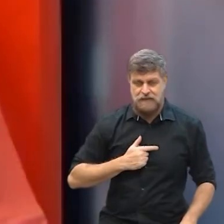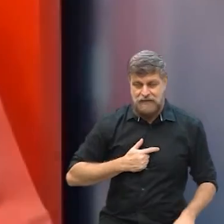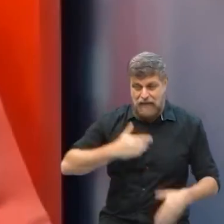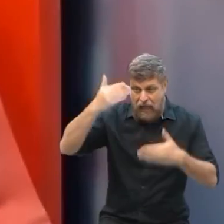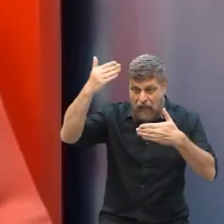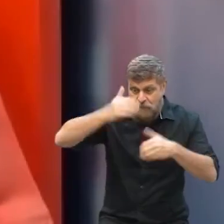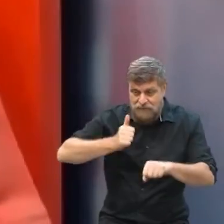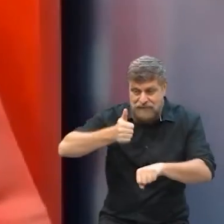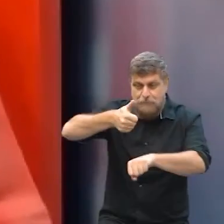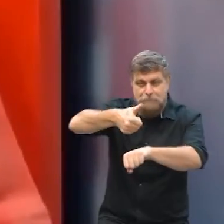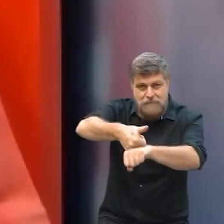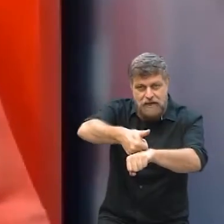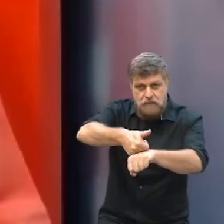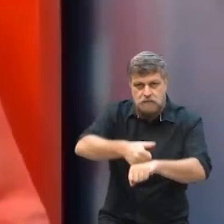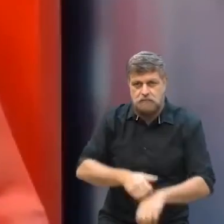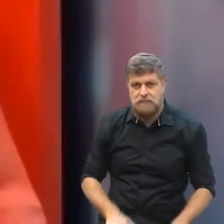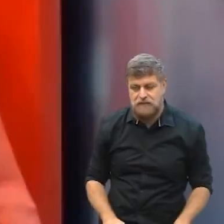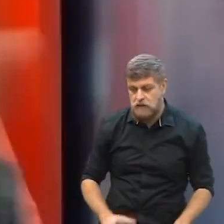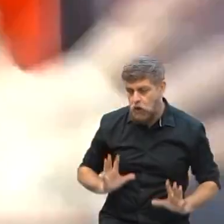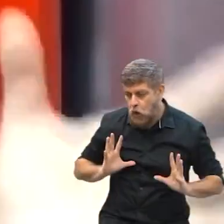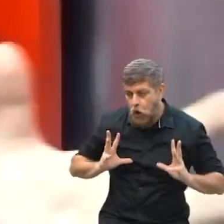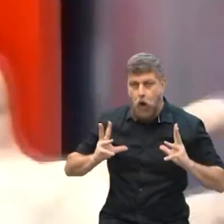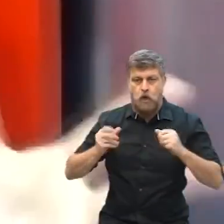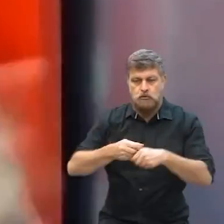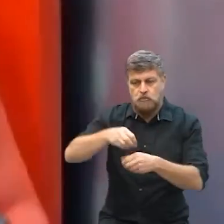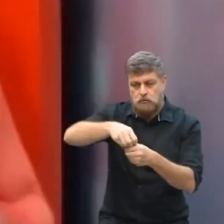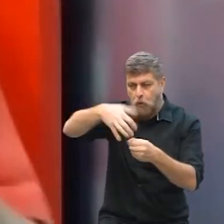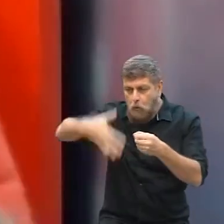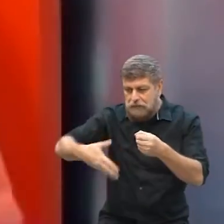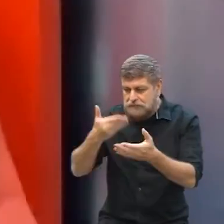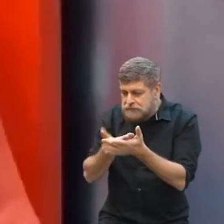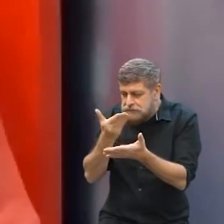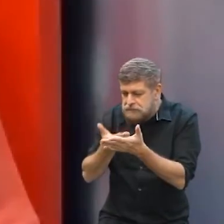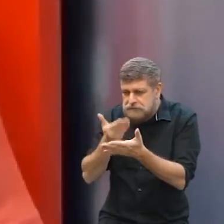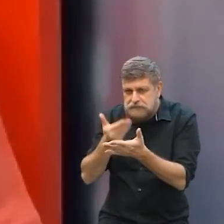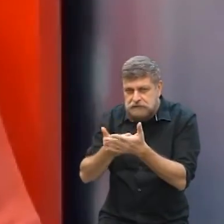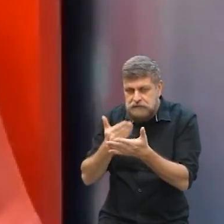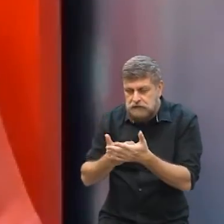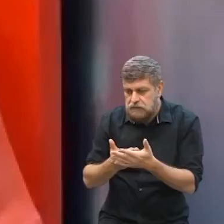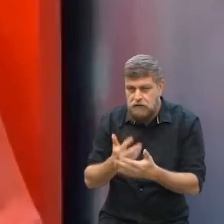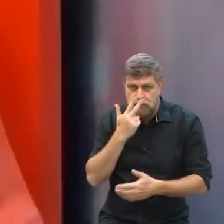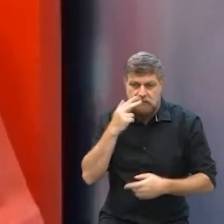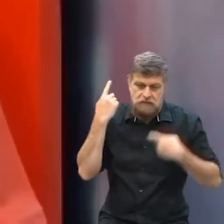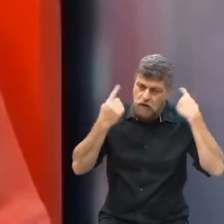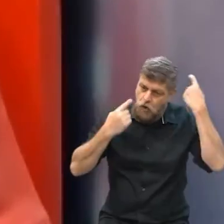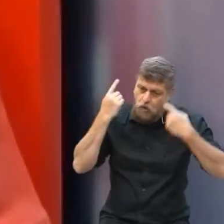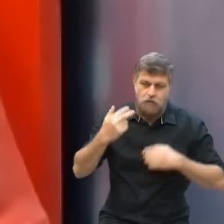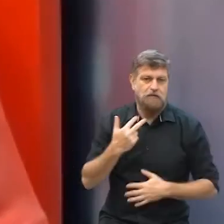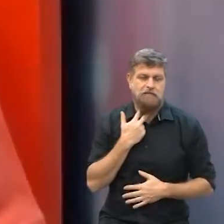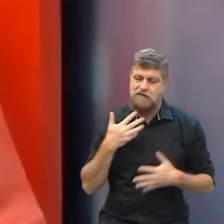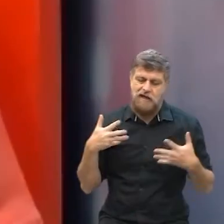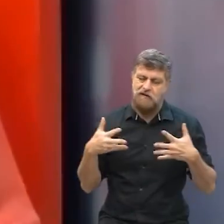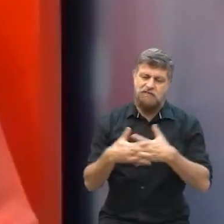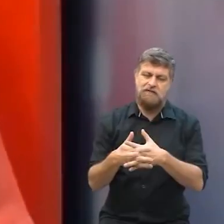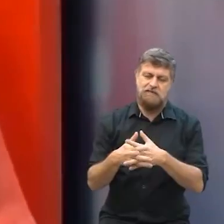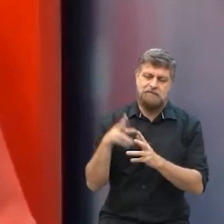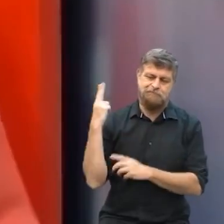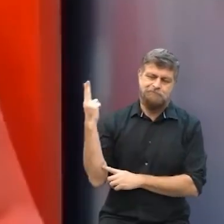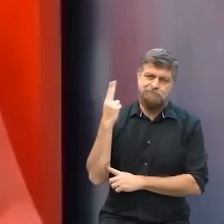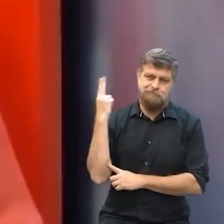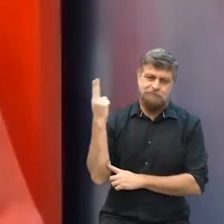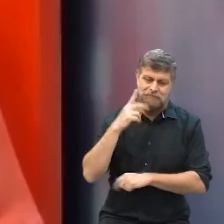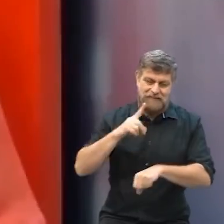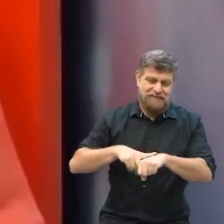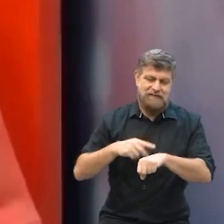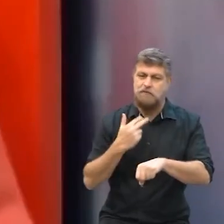prova. Então, para falar para o aluno pegar todos os conteúdos e sair estudando igual louco, fica meio complicado, né, em questão